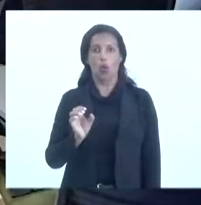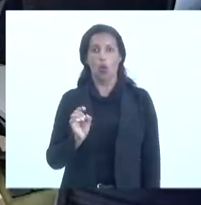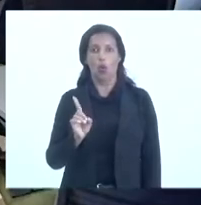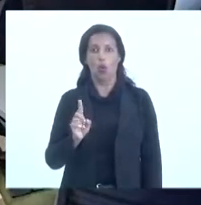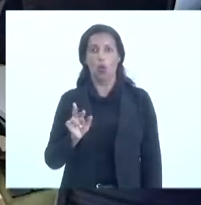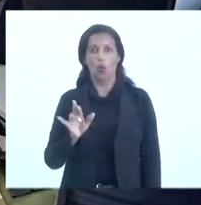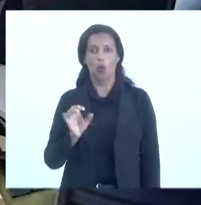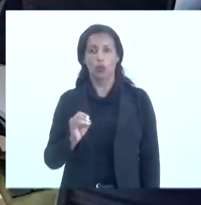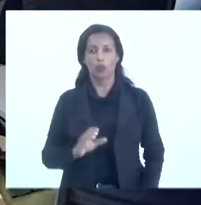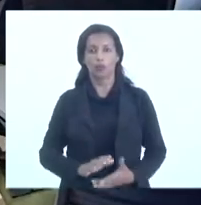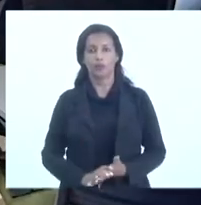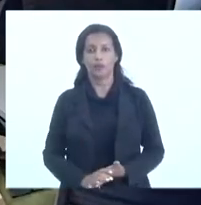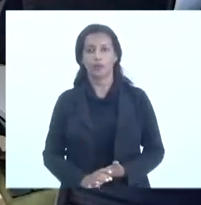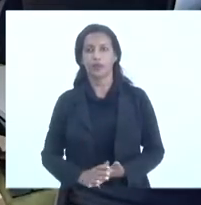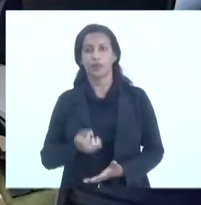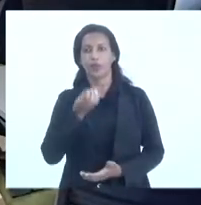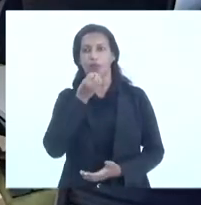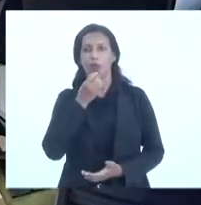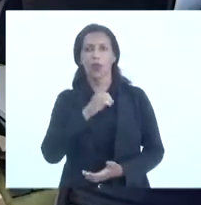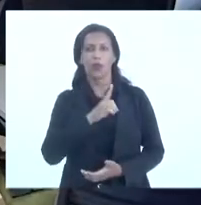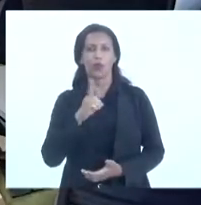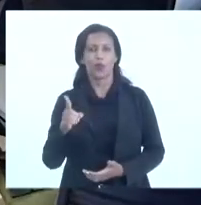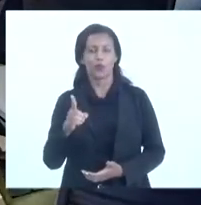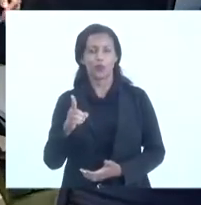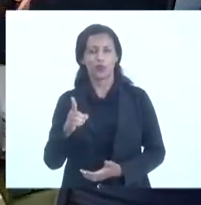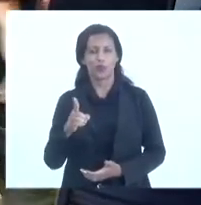Obrigado, bom dia, presidente, prefeito, prefeito Neto,